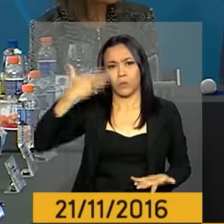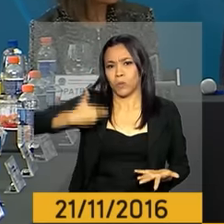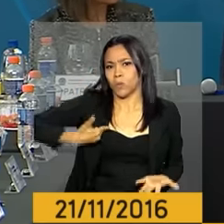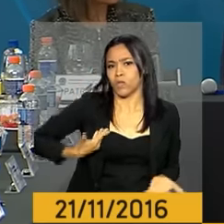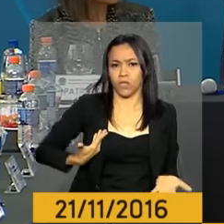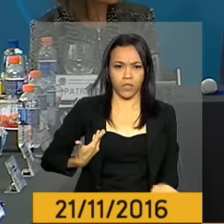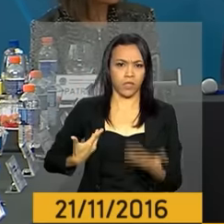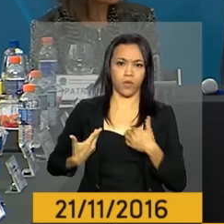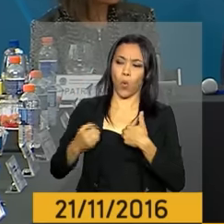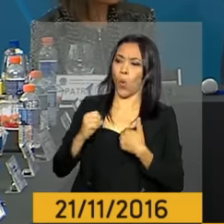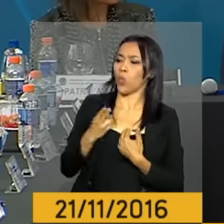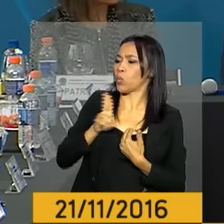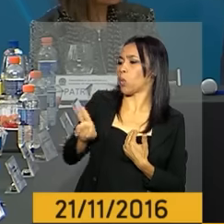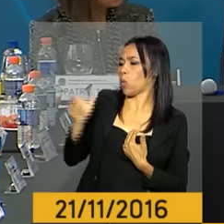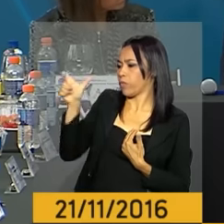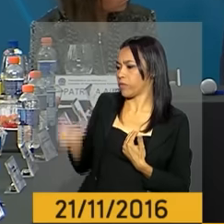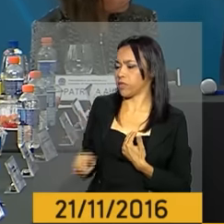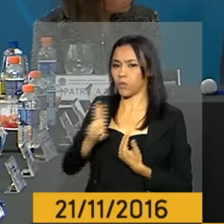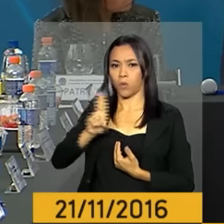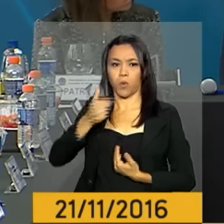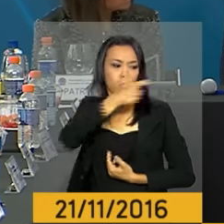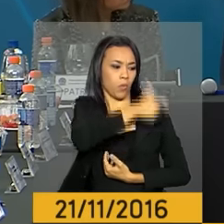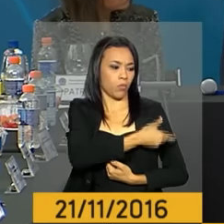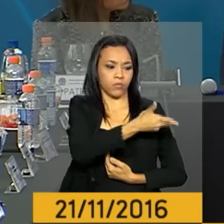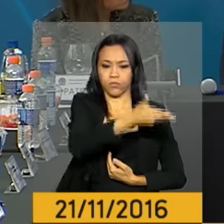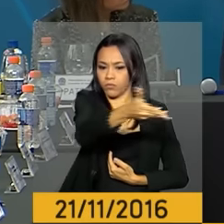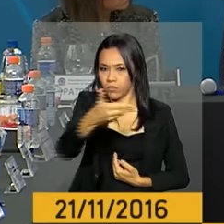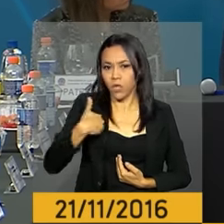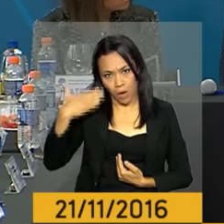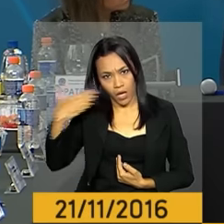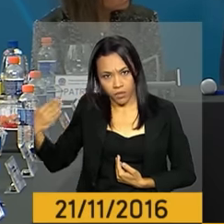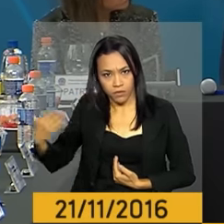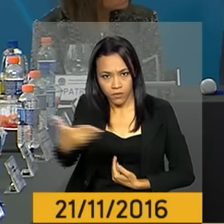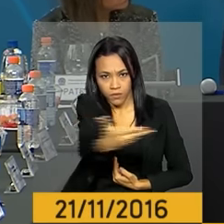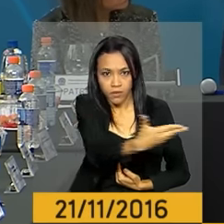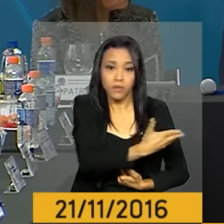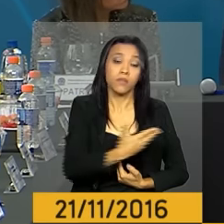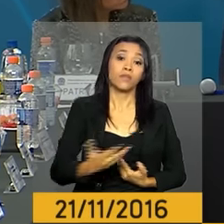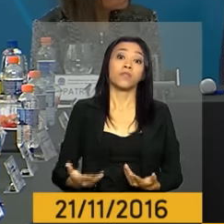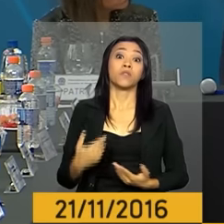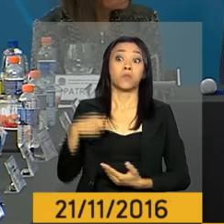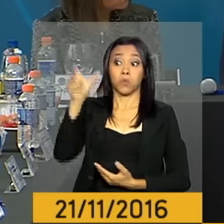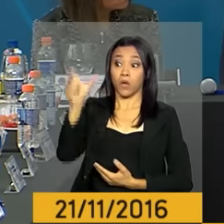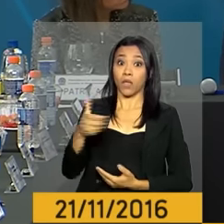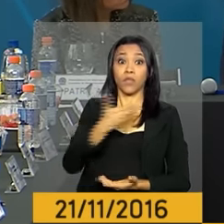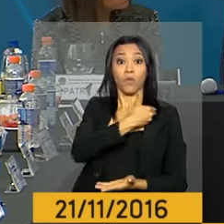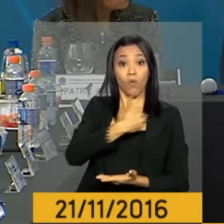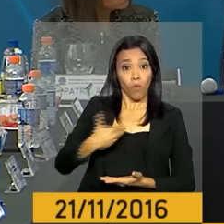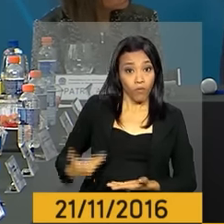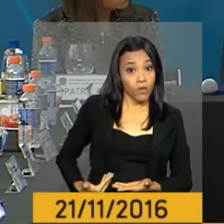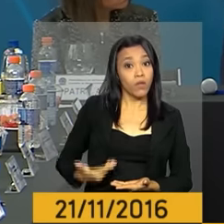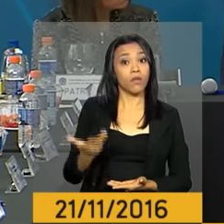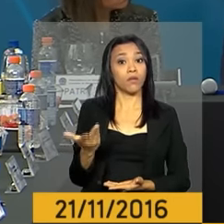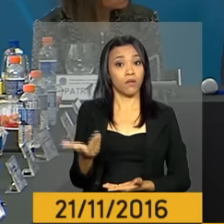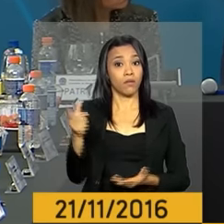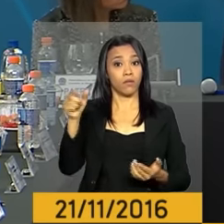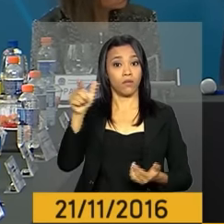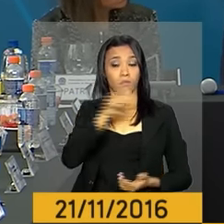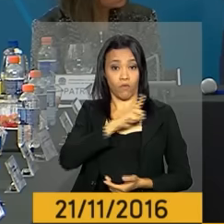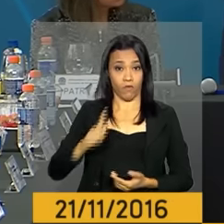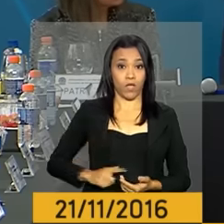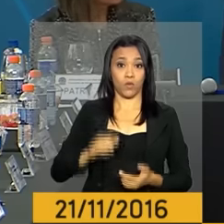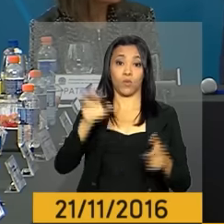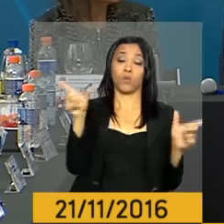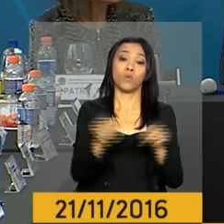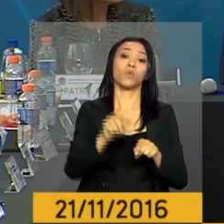ao Goldenberg, a quem agradeço enormemente a atenção. Vocês vejam que o governador do Distrito Federal veio aqui para naturalmente prestigiar e